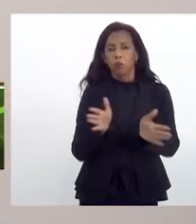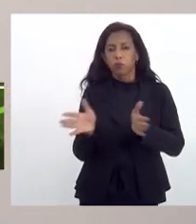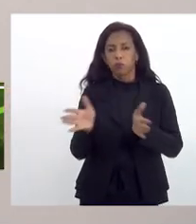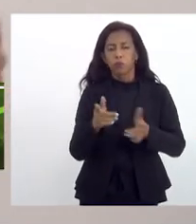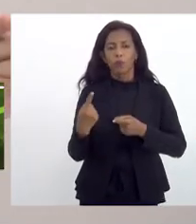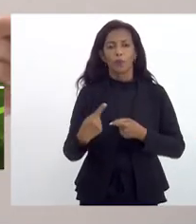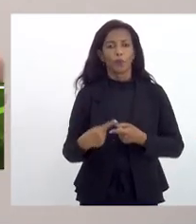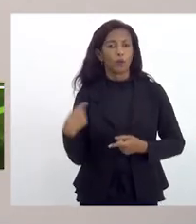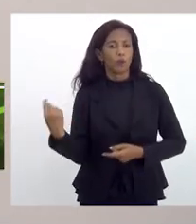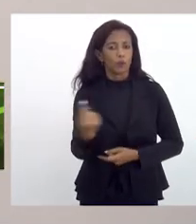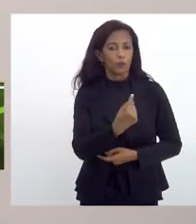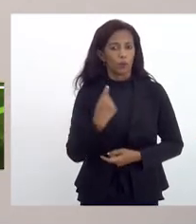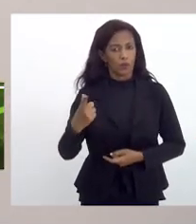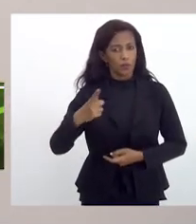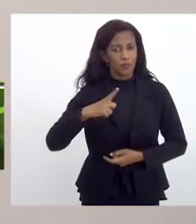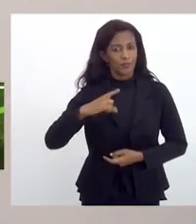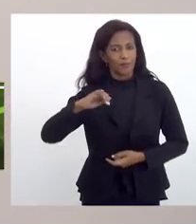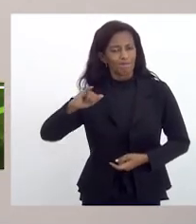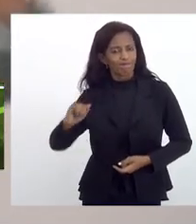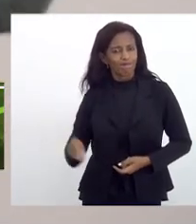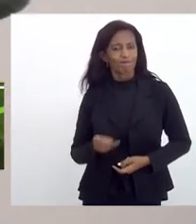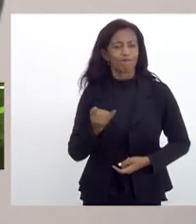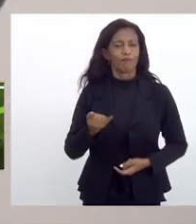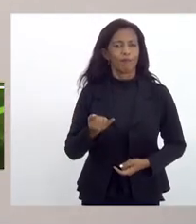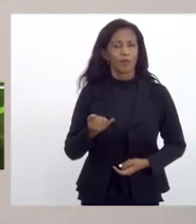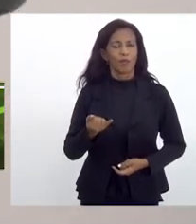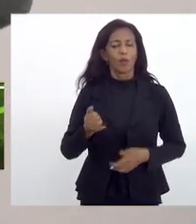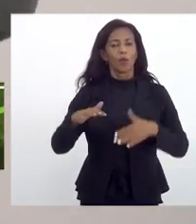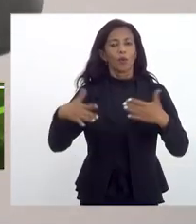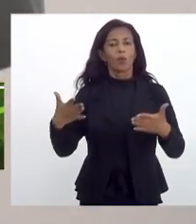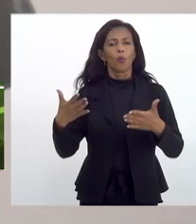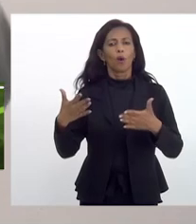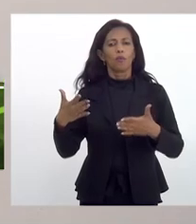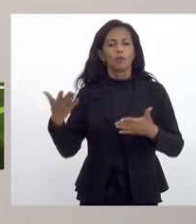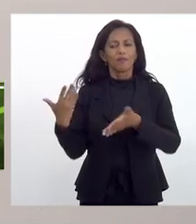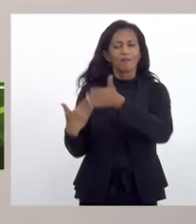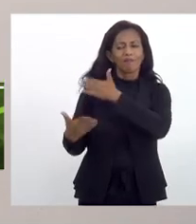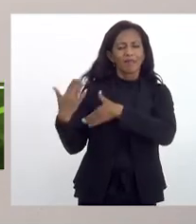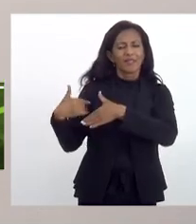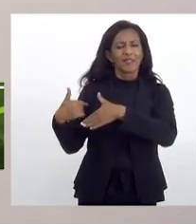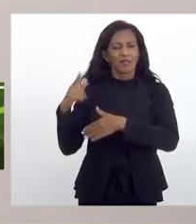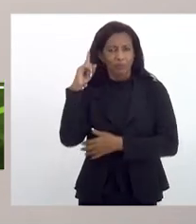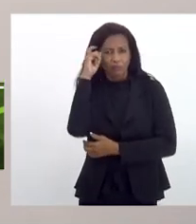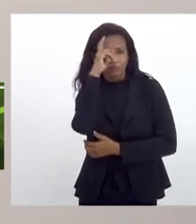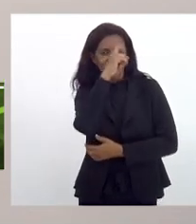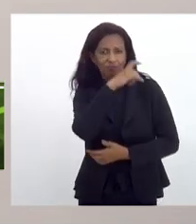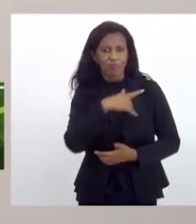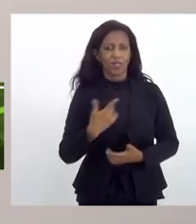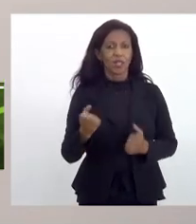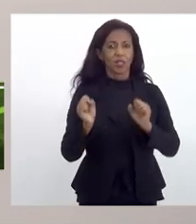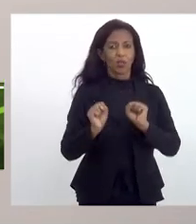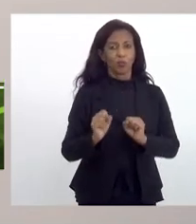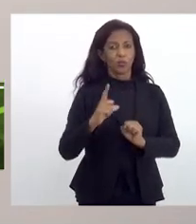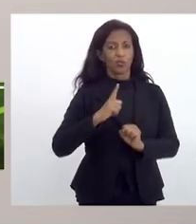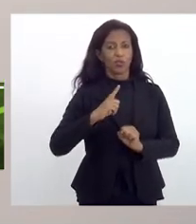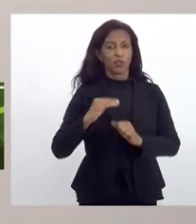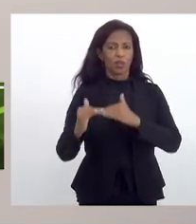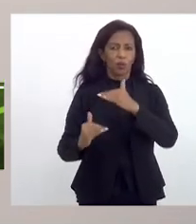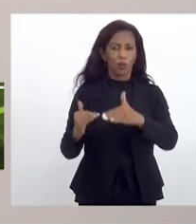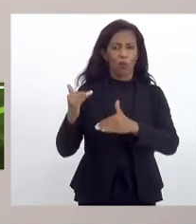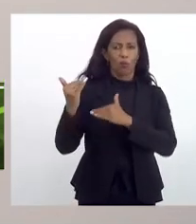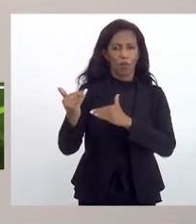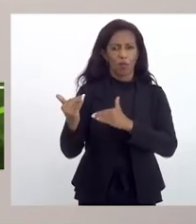que nós temos utilizado, que, quando estava mais apertado lá no passado, e poderia haver um aumento de